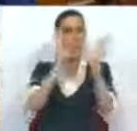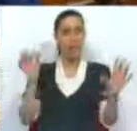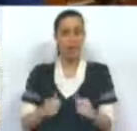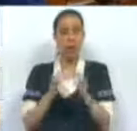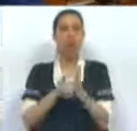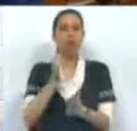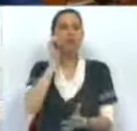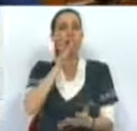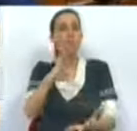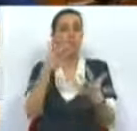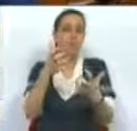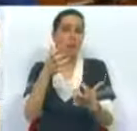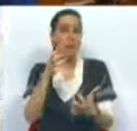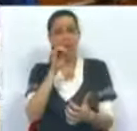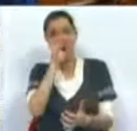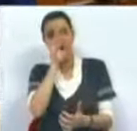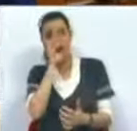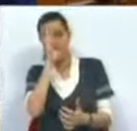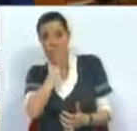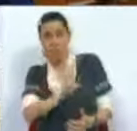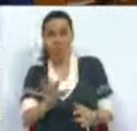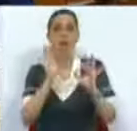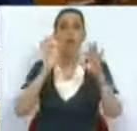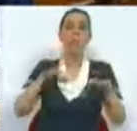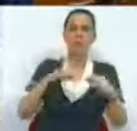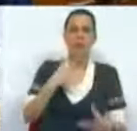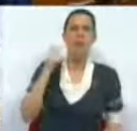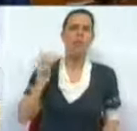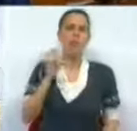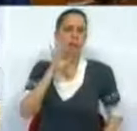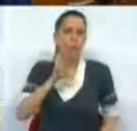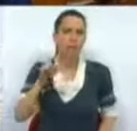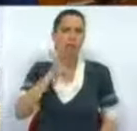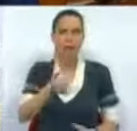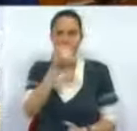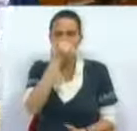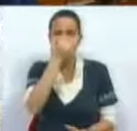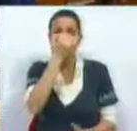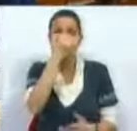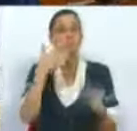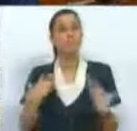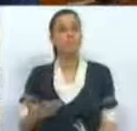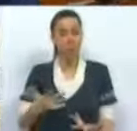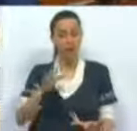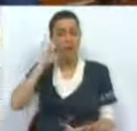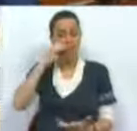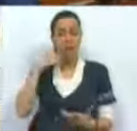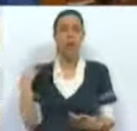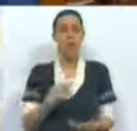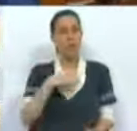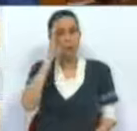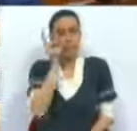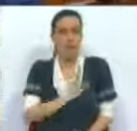para todos os que querem ver, naturalmente, que finalmente, e depois de tantos anos de tentativas frustradas pelas quais estamos a pagar o preço que